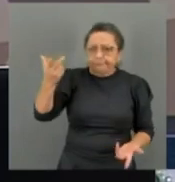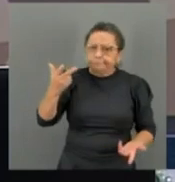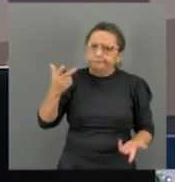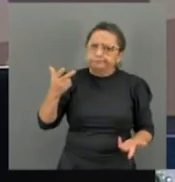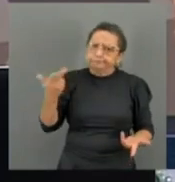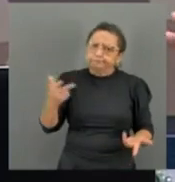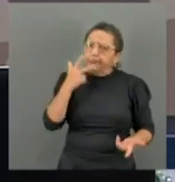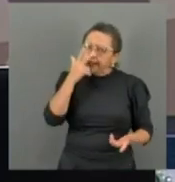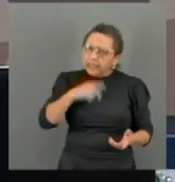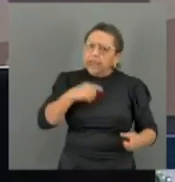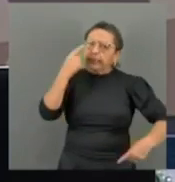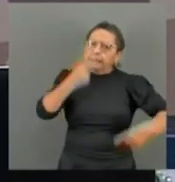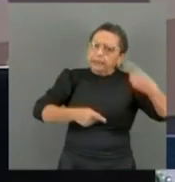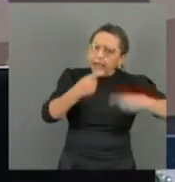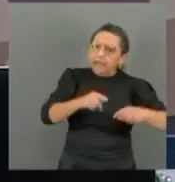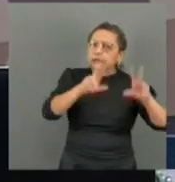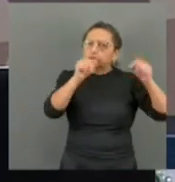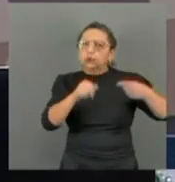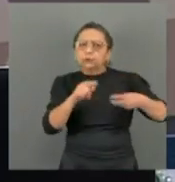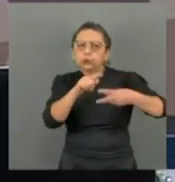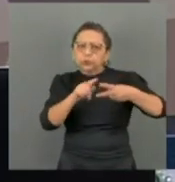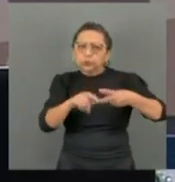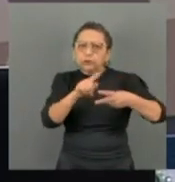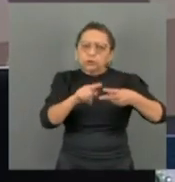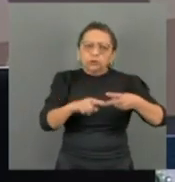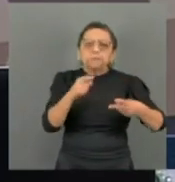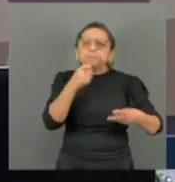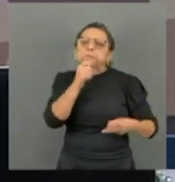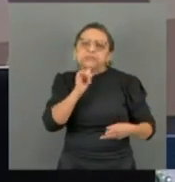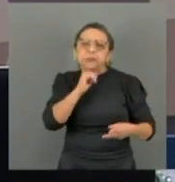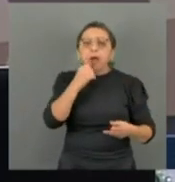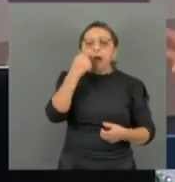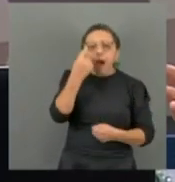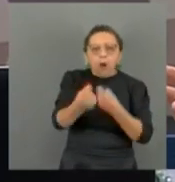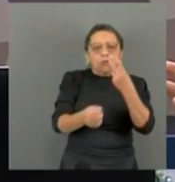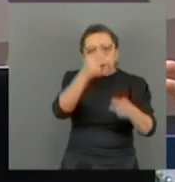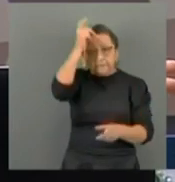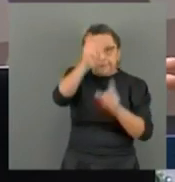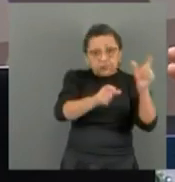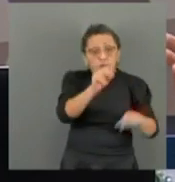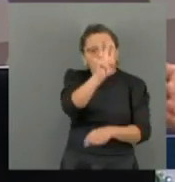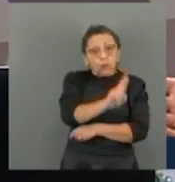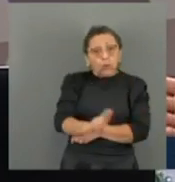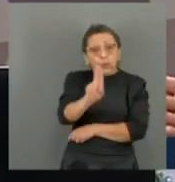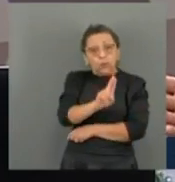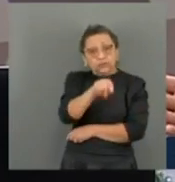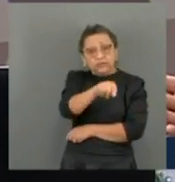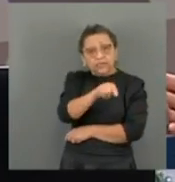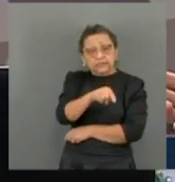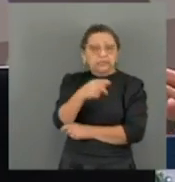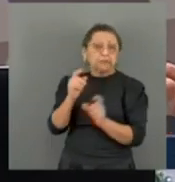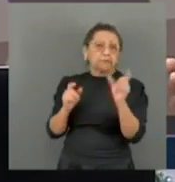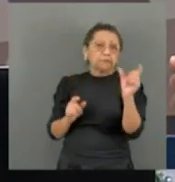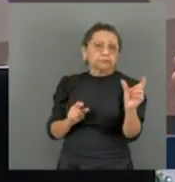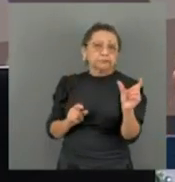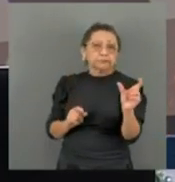o transgenderismo, por exemplo. Algumas pessoas utilizam o pronome